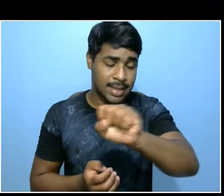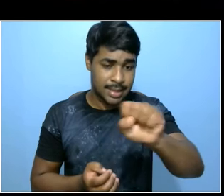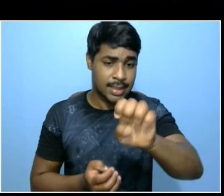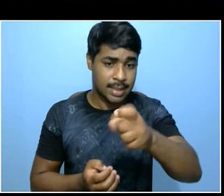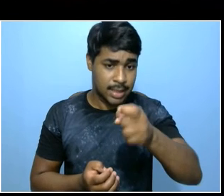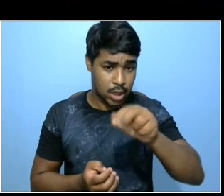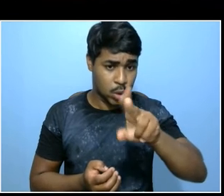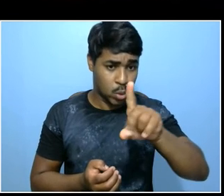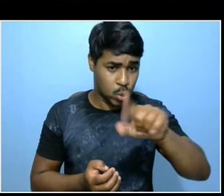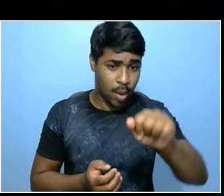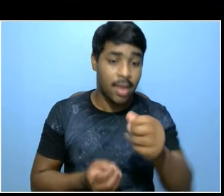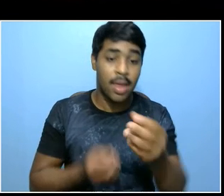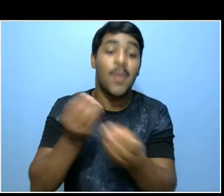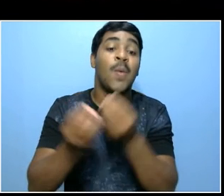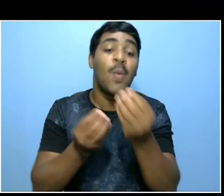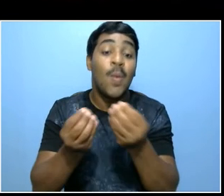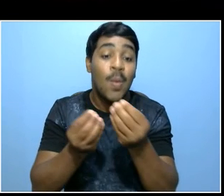reprodução, eles